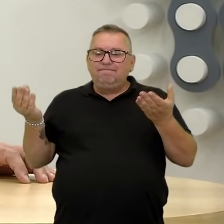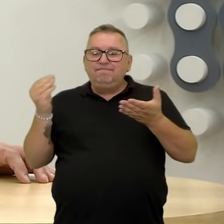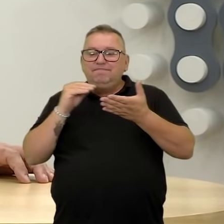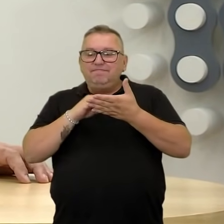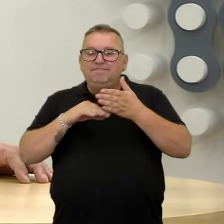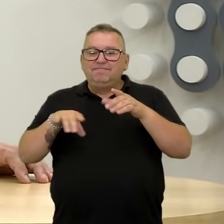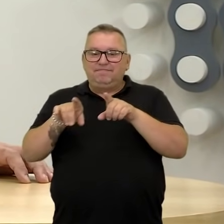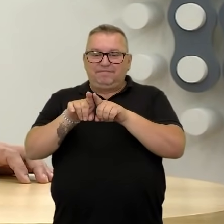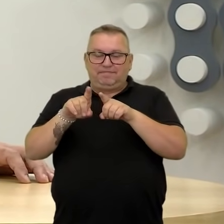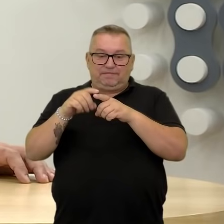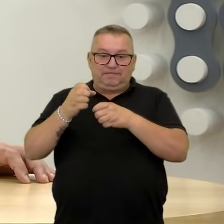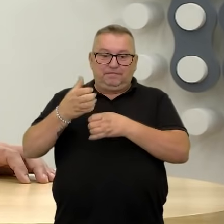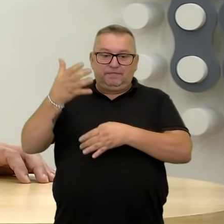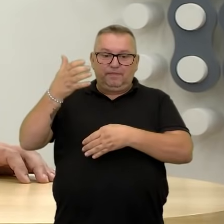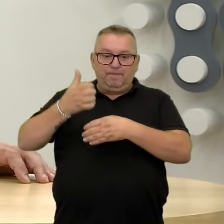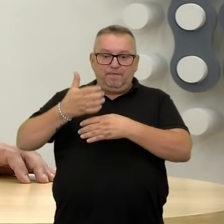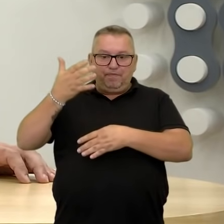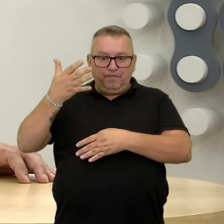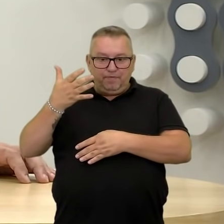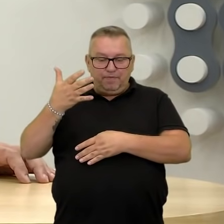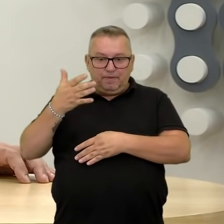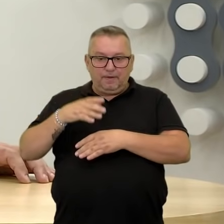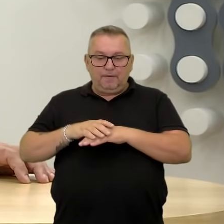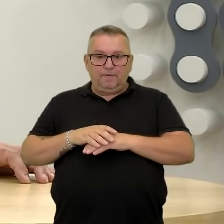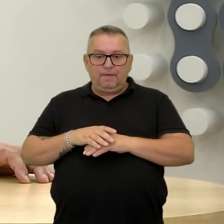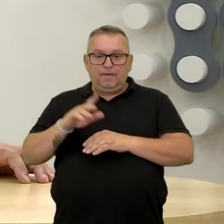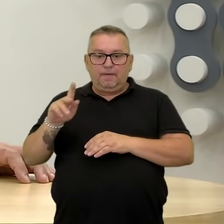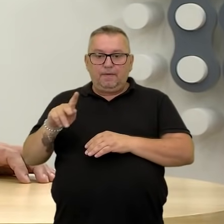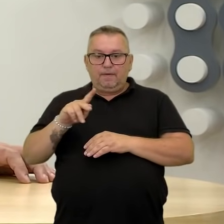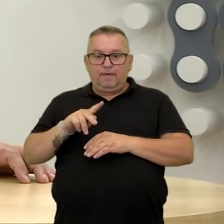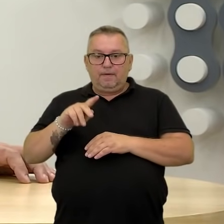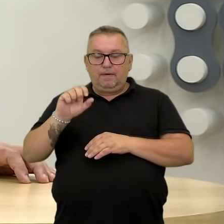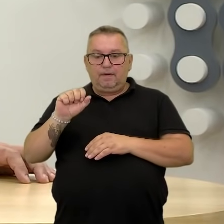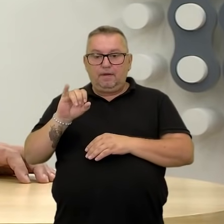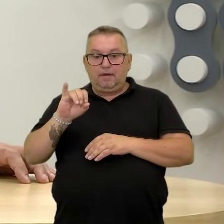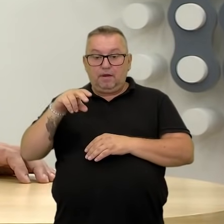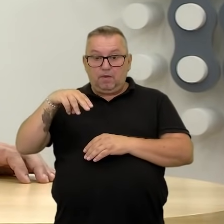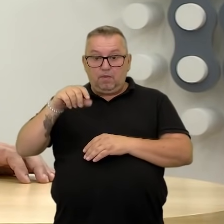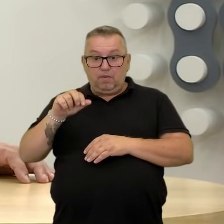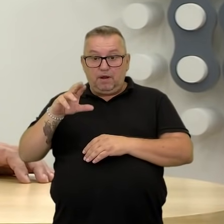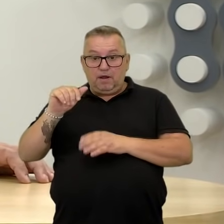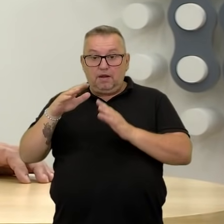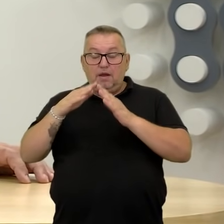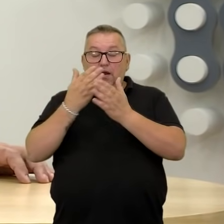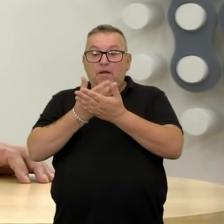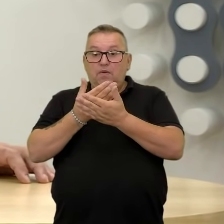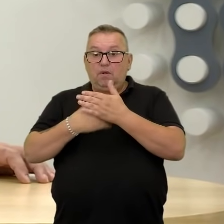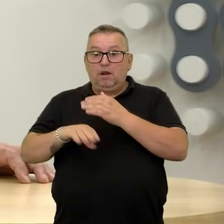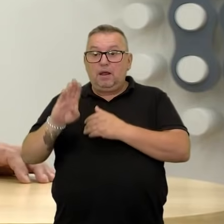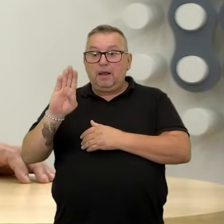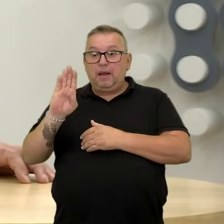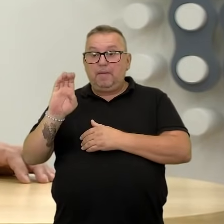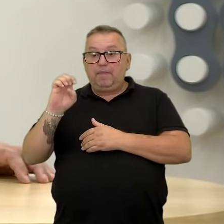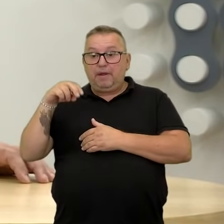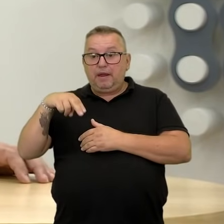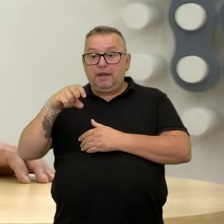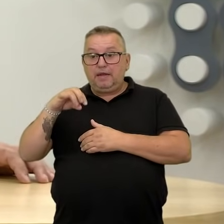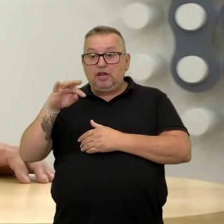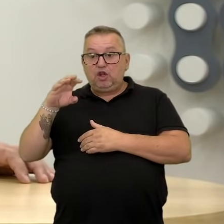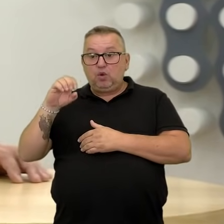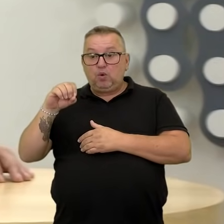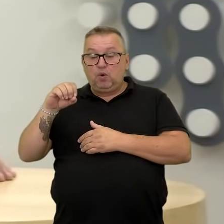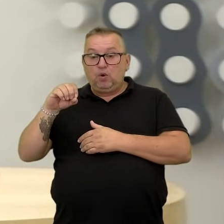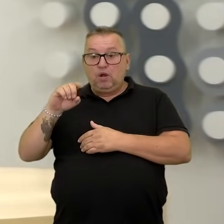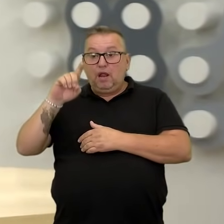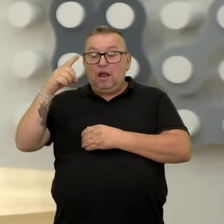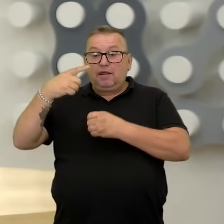colocado aqui pela pelo os alunos que estão participando da professora Silmara é da escola Benito Martinelli la de